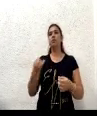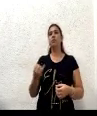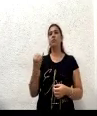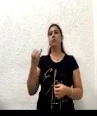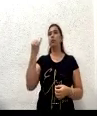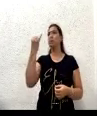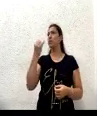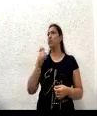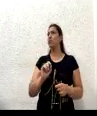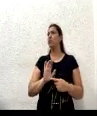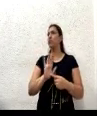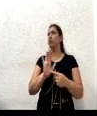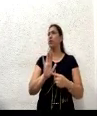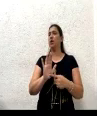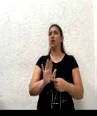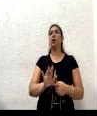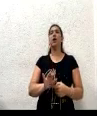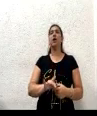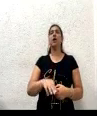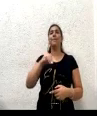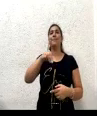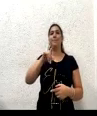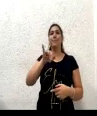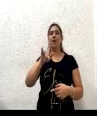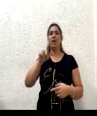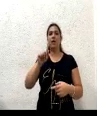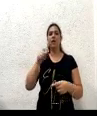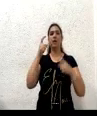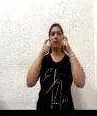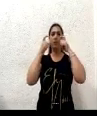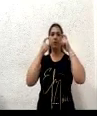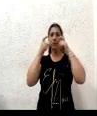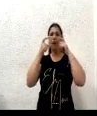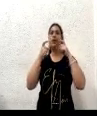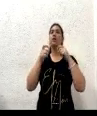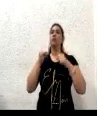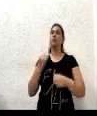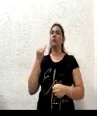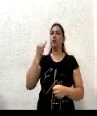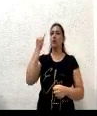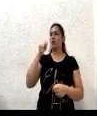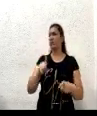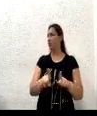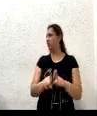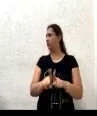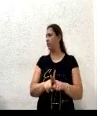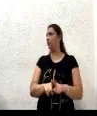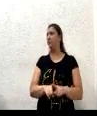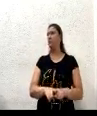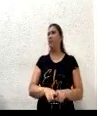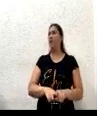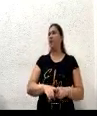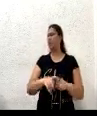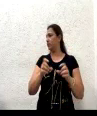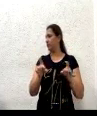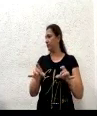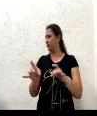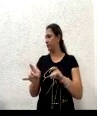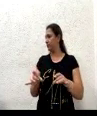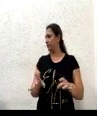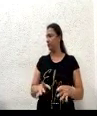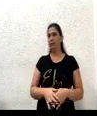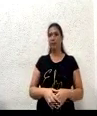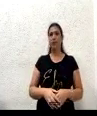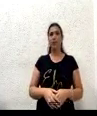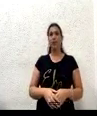citou, excelente também, essa preocupação, né? Essa preocupação com relação ao consórcio,